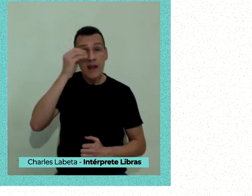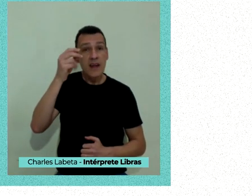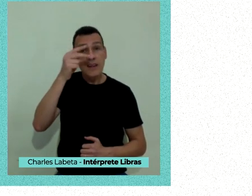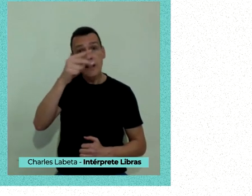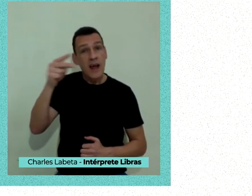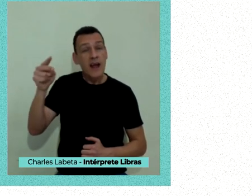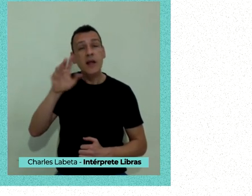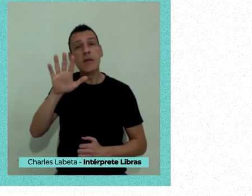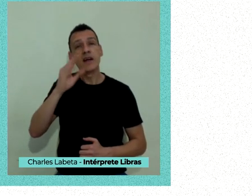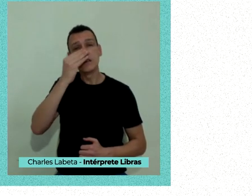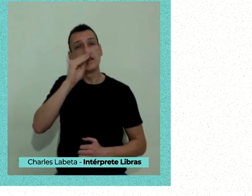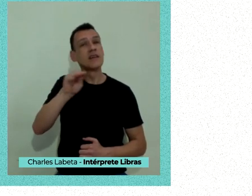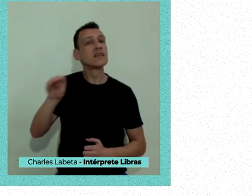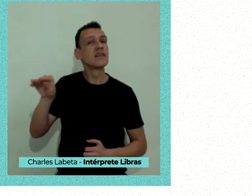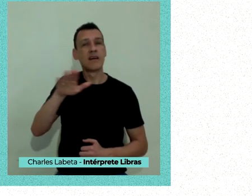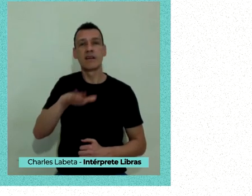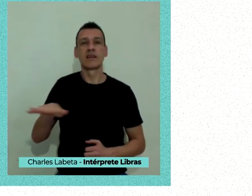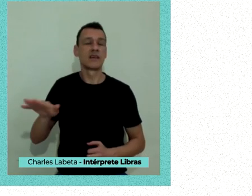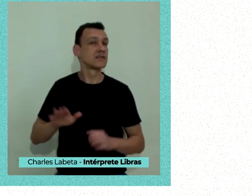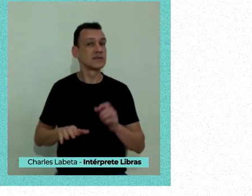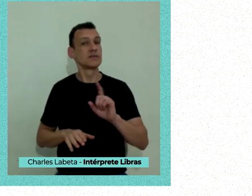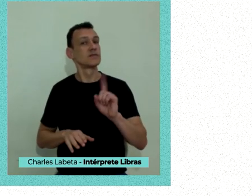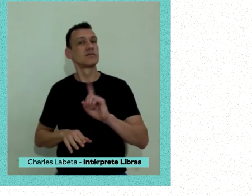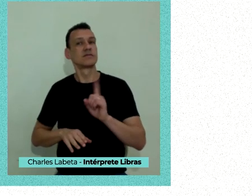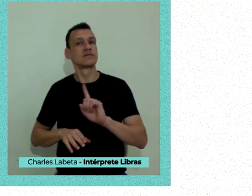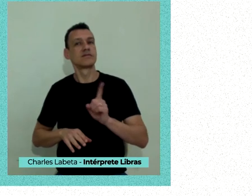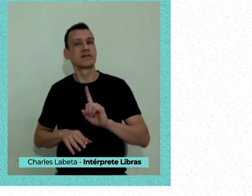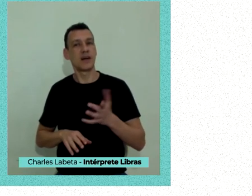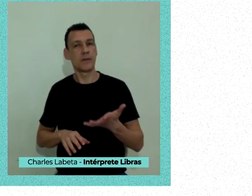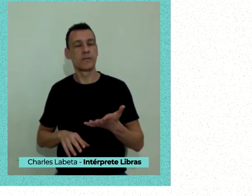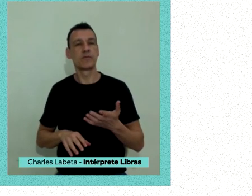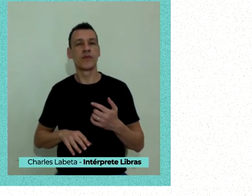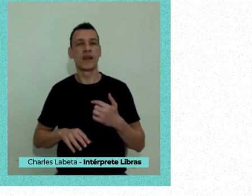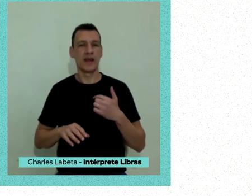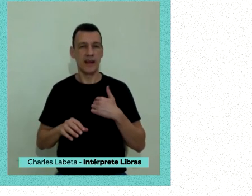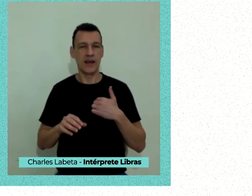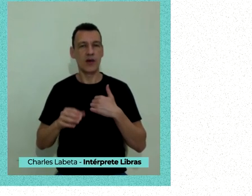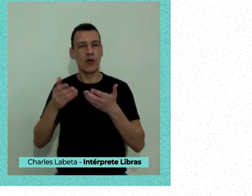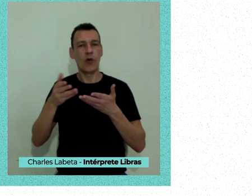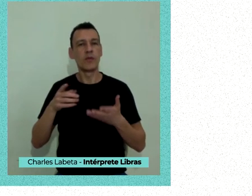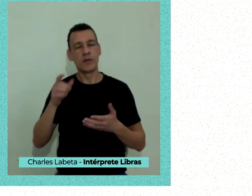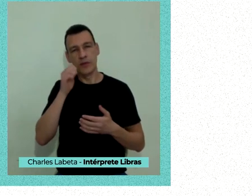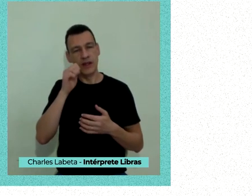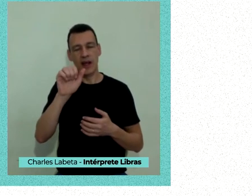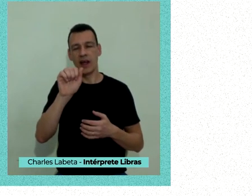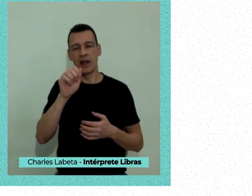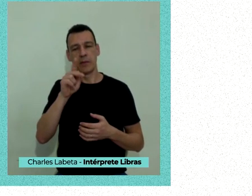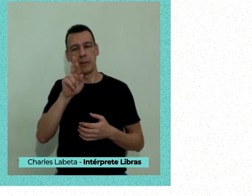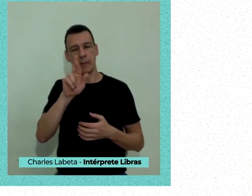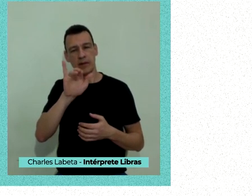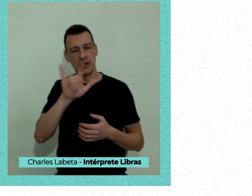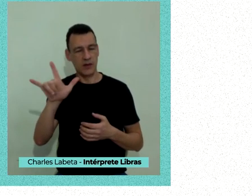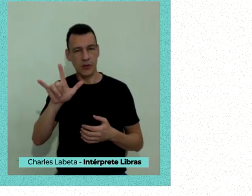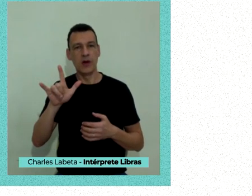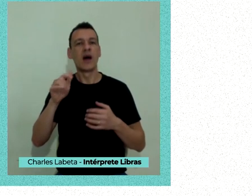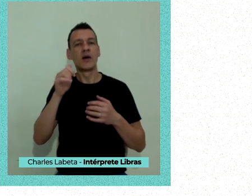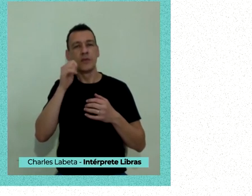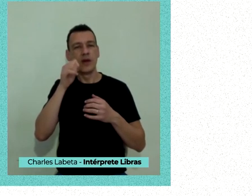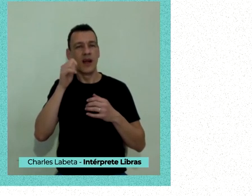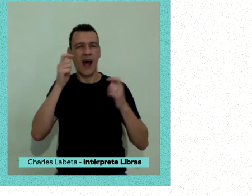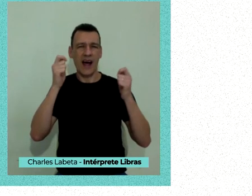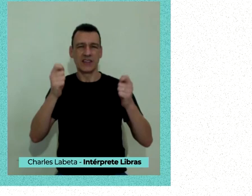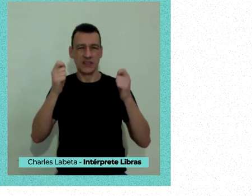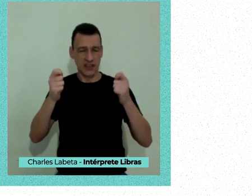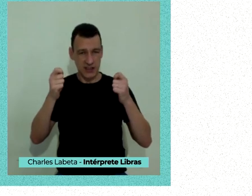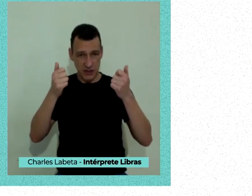aqui emprestado a fala da ativista April Dalbin, que em seu discurso defendeu "Nada